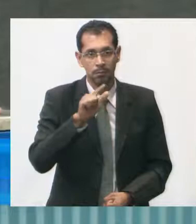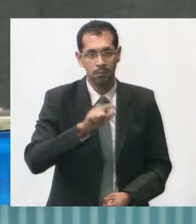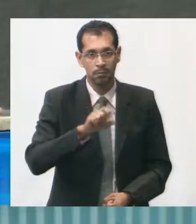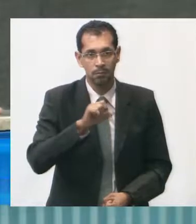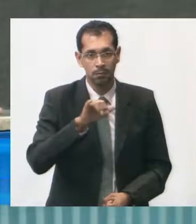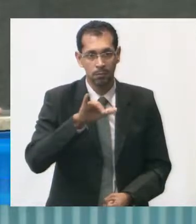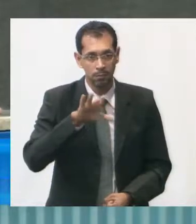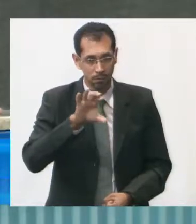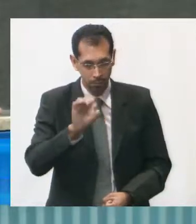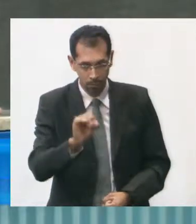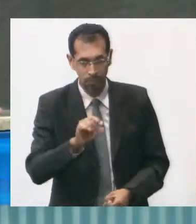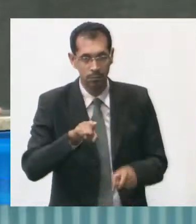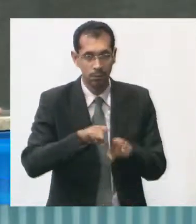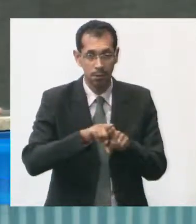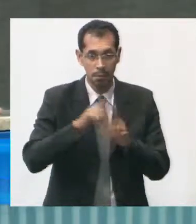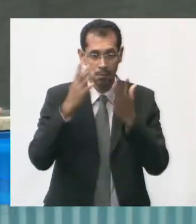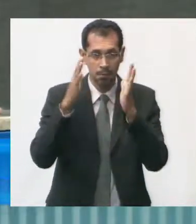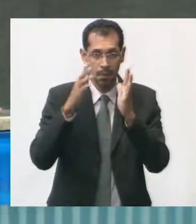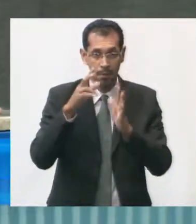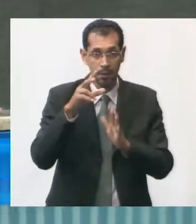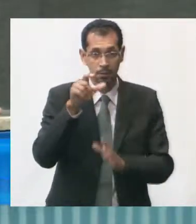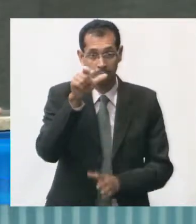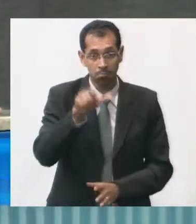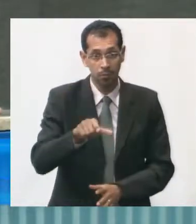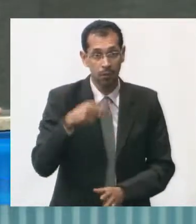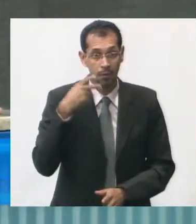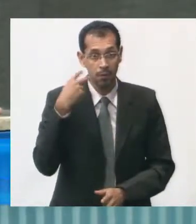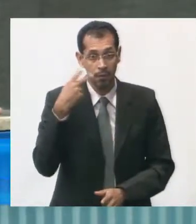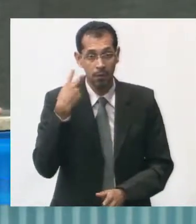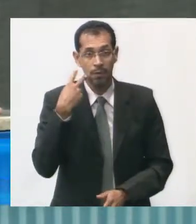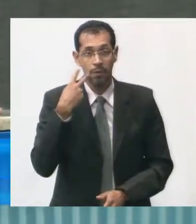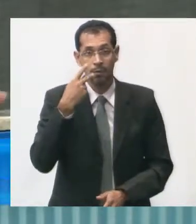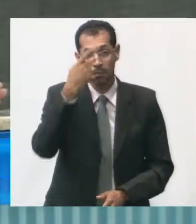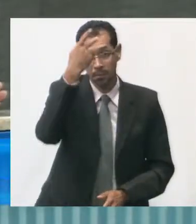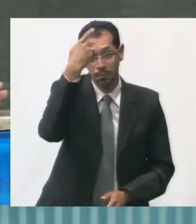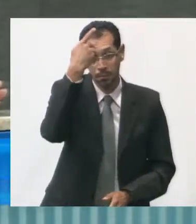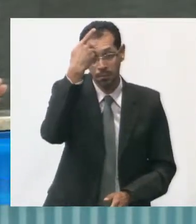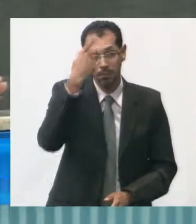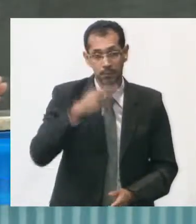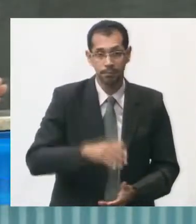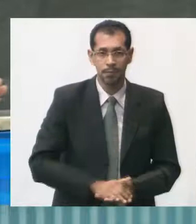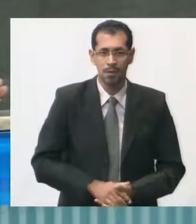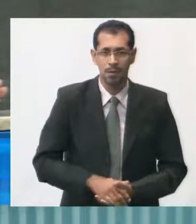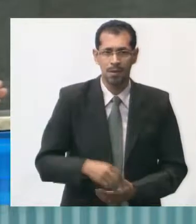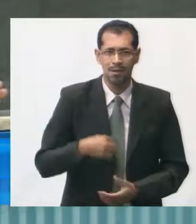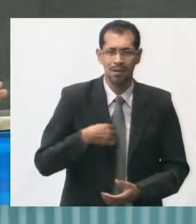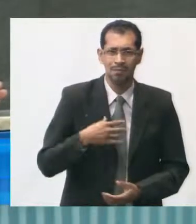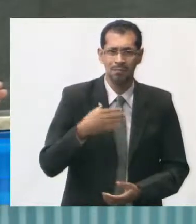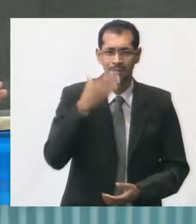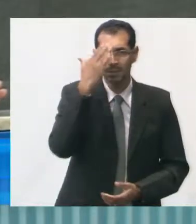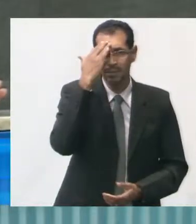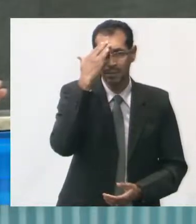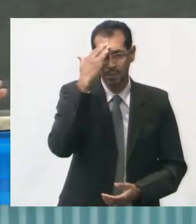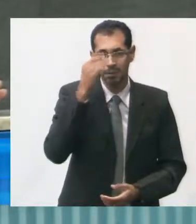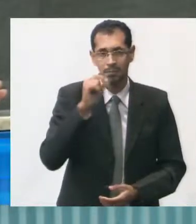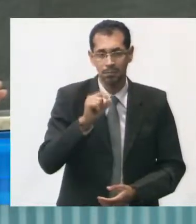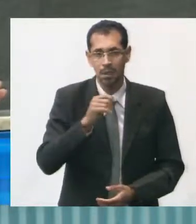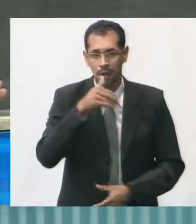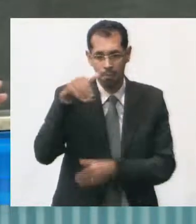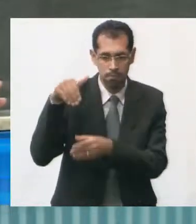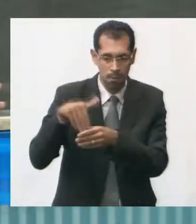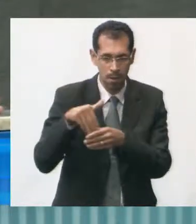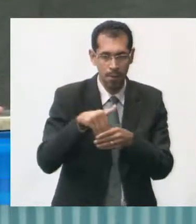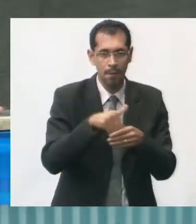Nós tivemos conhecimento das eleições lá dentro de Taboazeiro. Fomos tentados